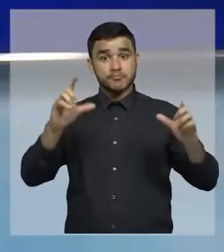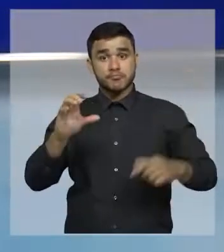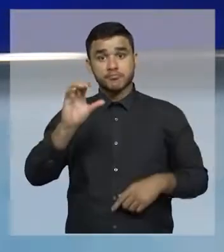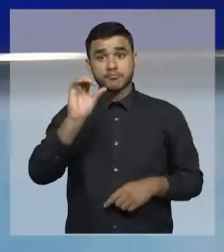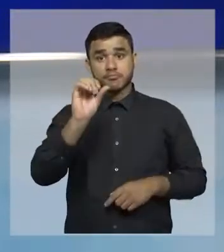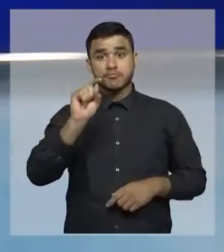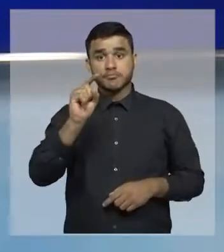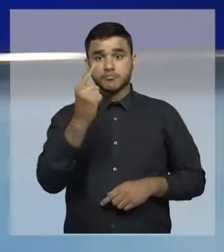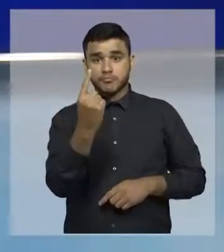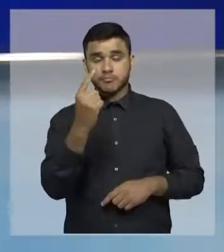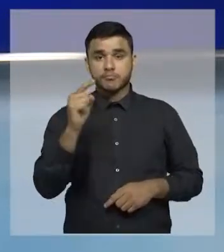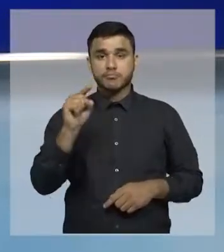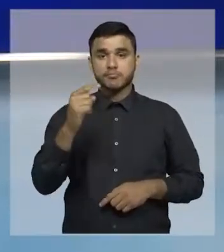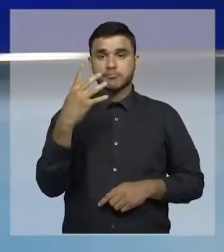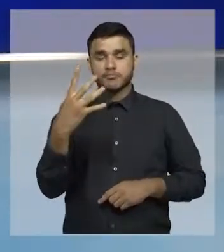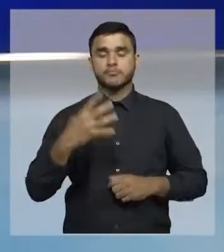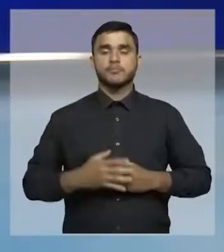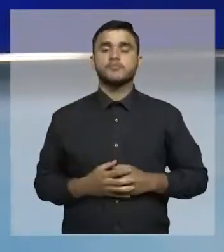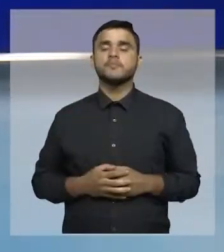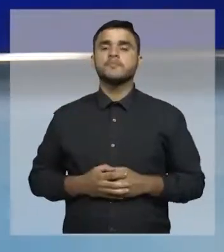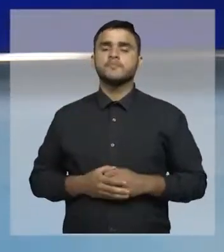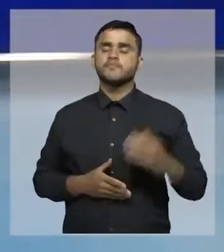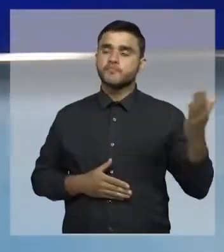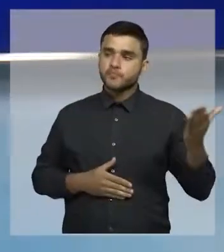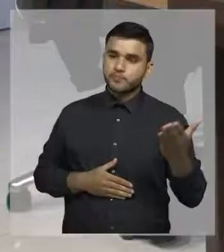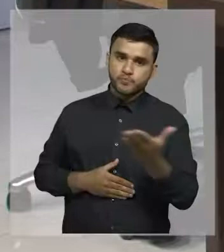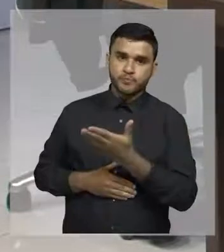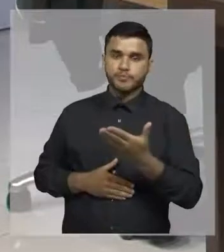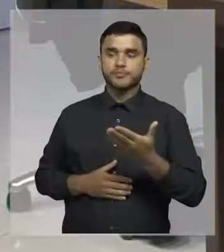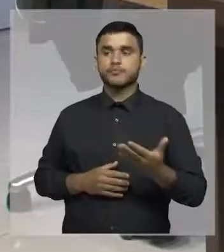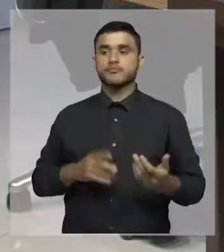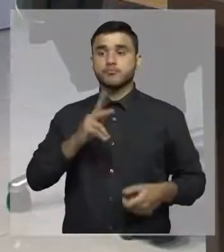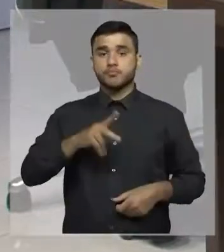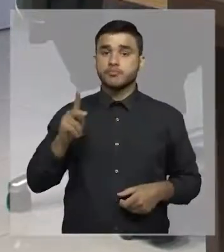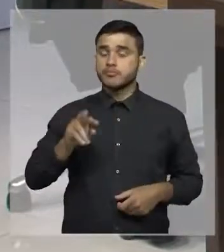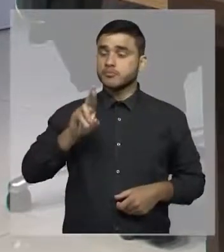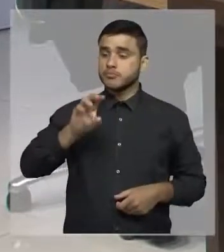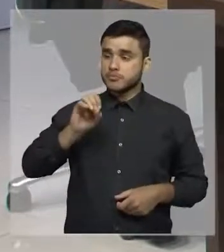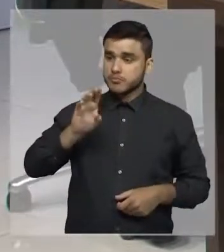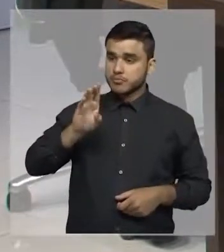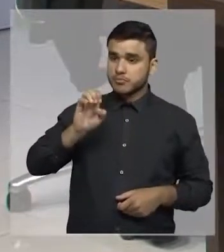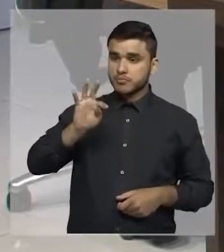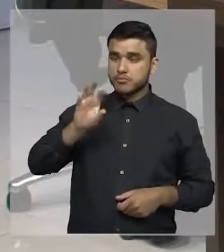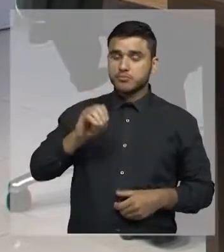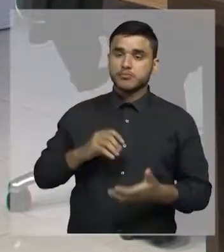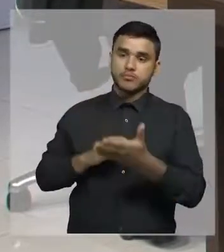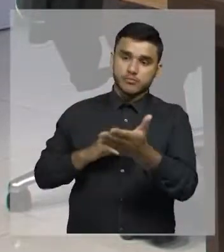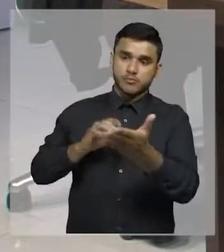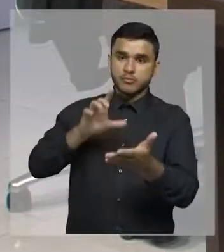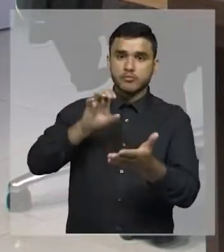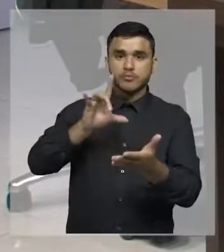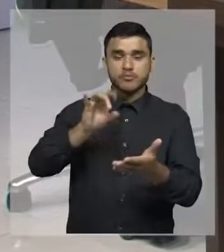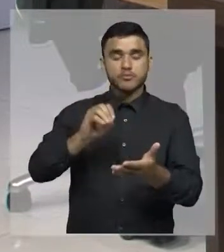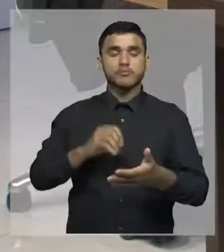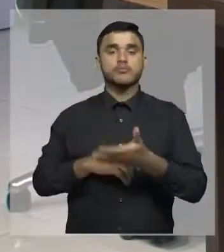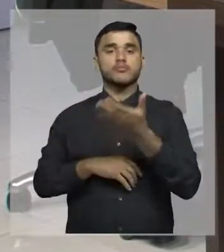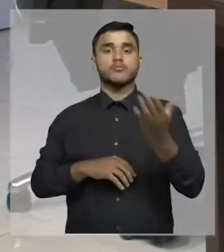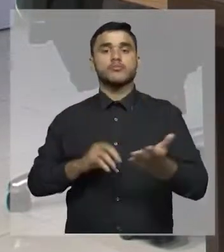digital. Participam do programa de hoje os professores Roberto Martins Rodrigues, Clésio Arruda e Rui Martinho